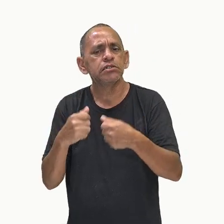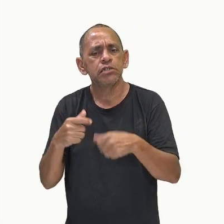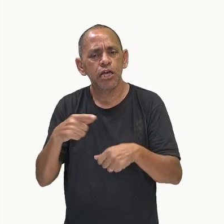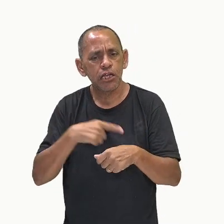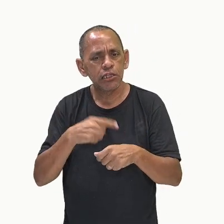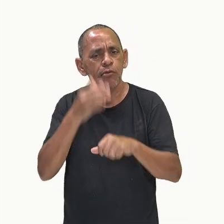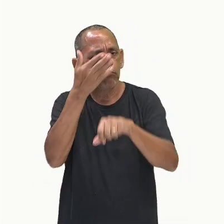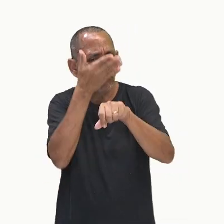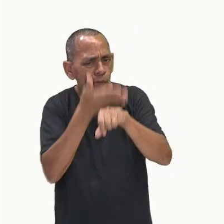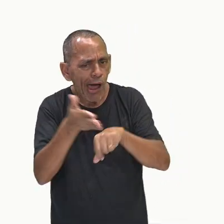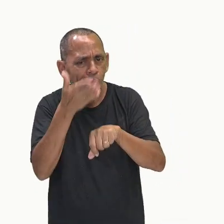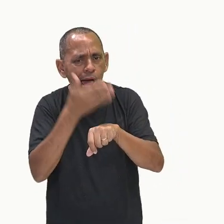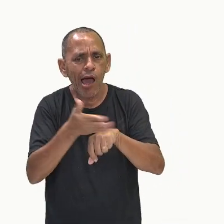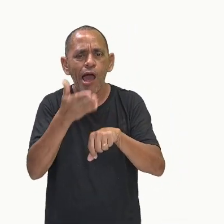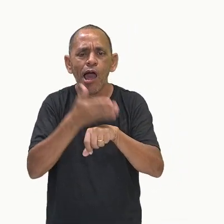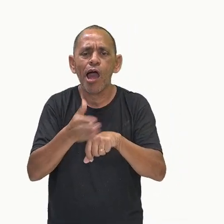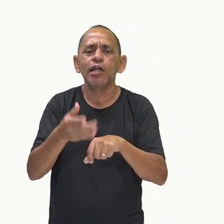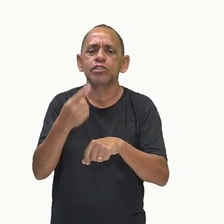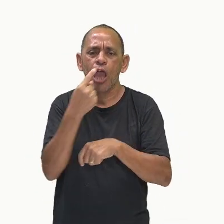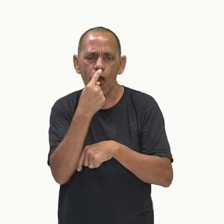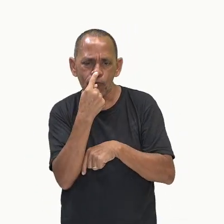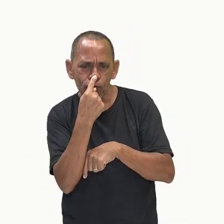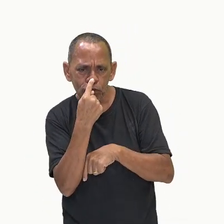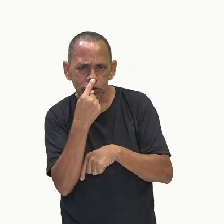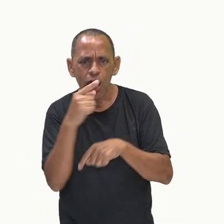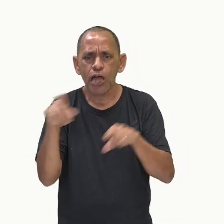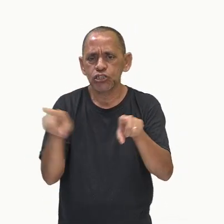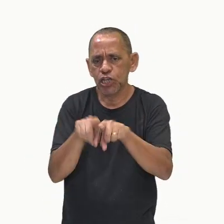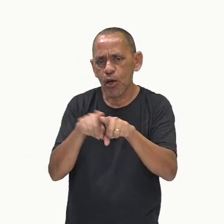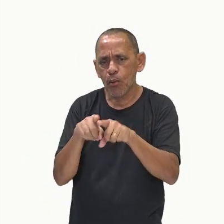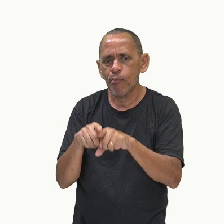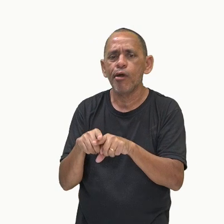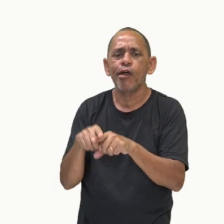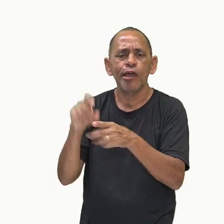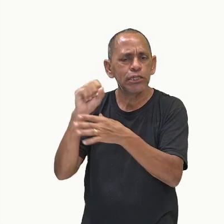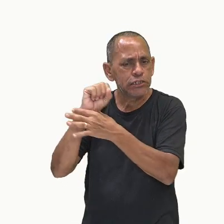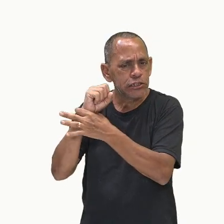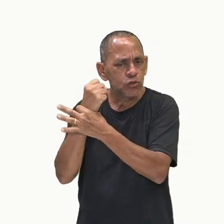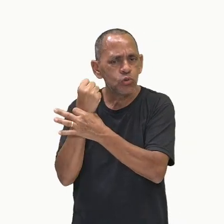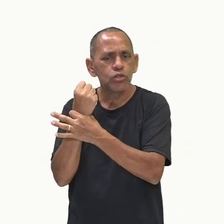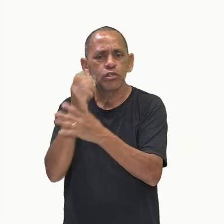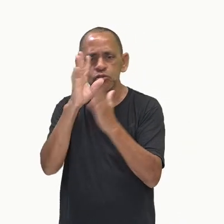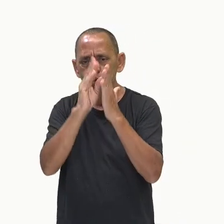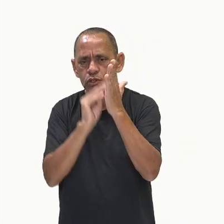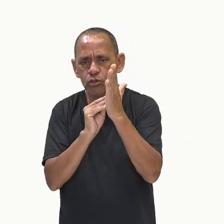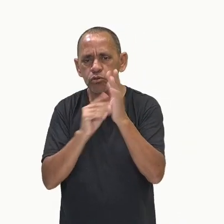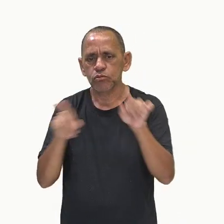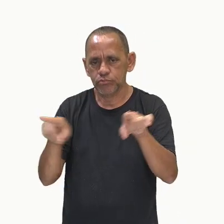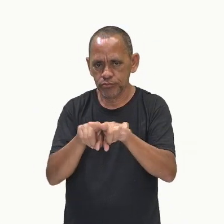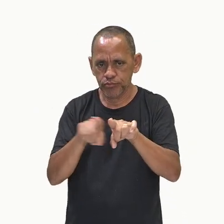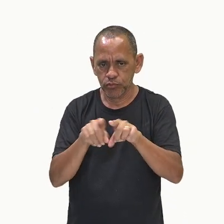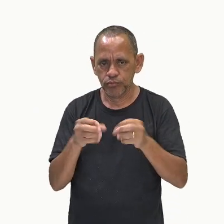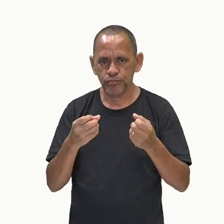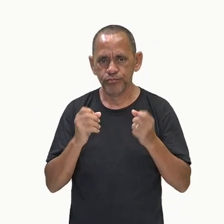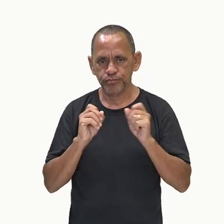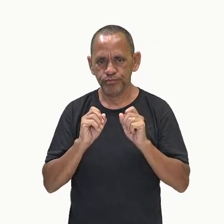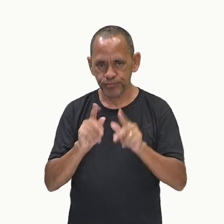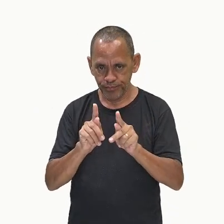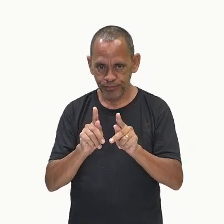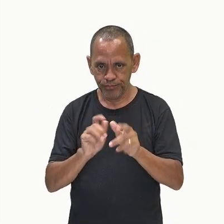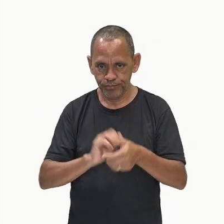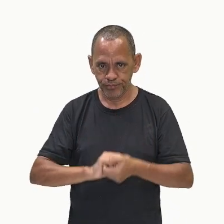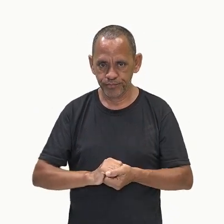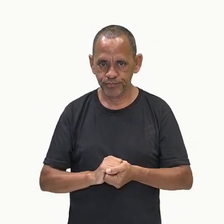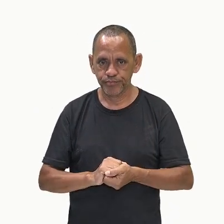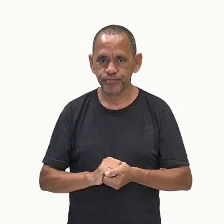para criarmos aí uma segurança e uma certa intimidade com o nosso conteúdo. Então,